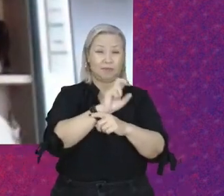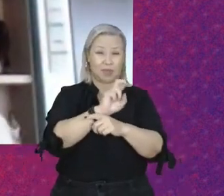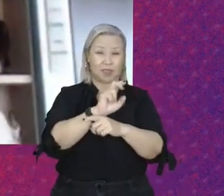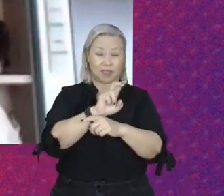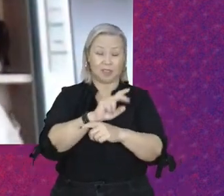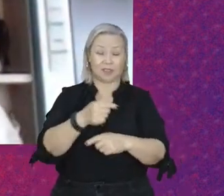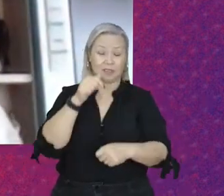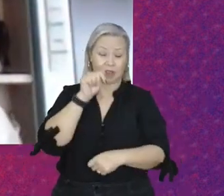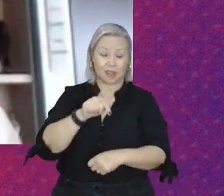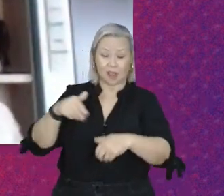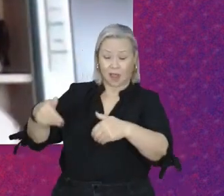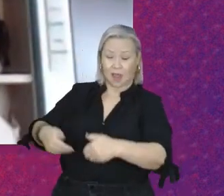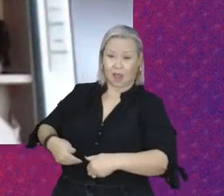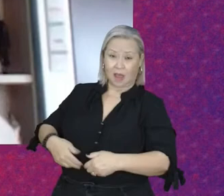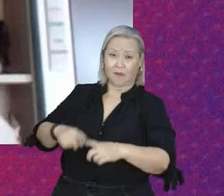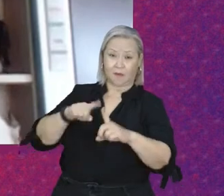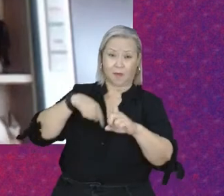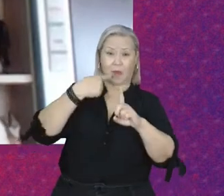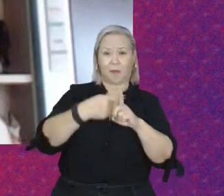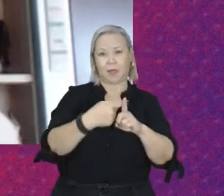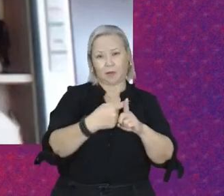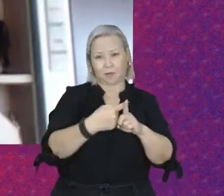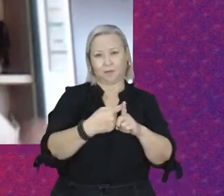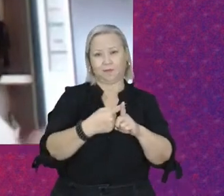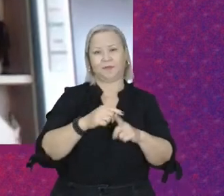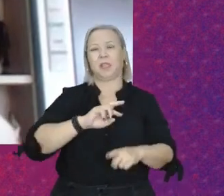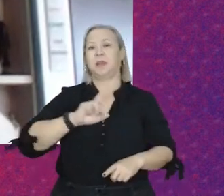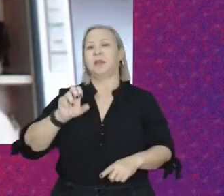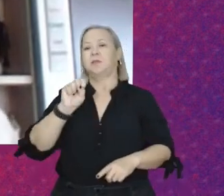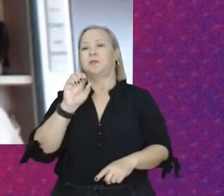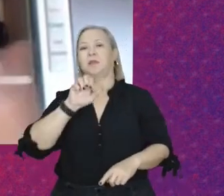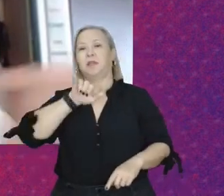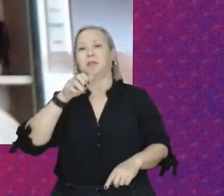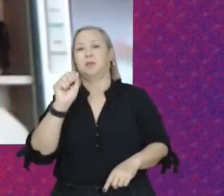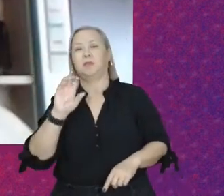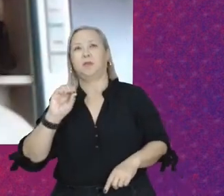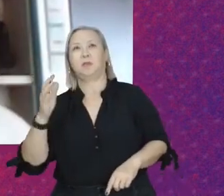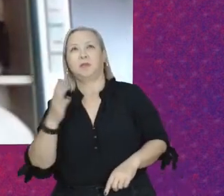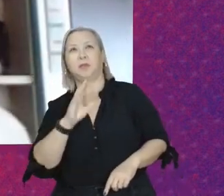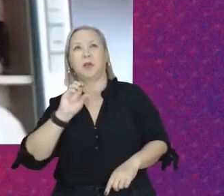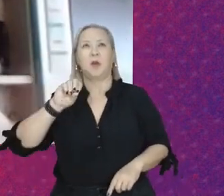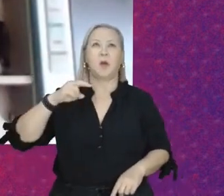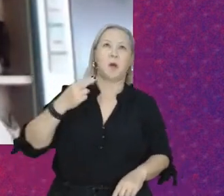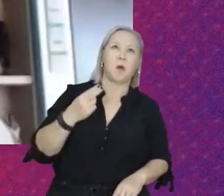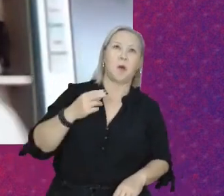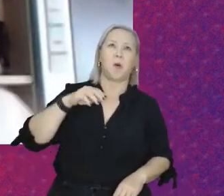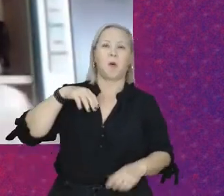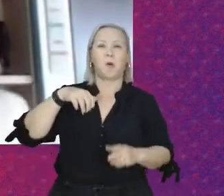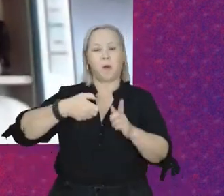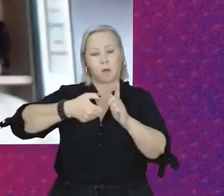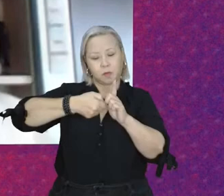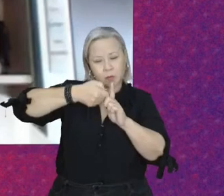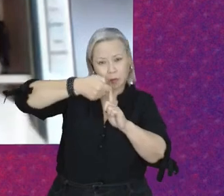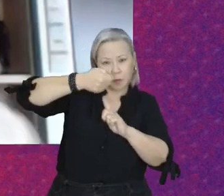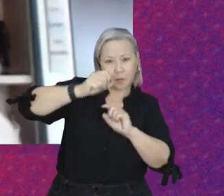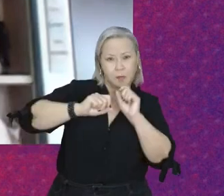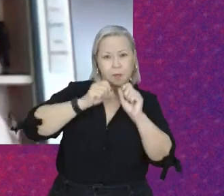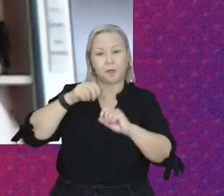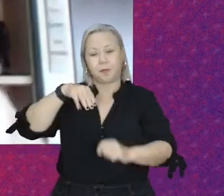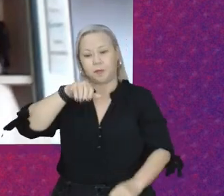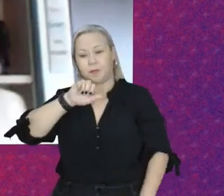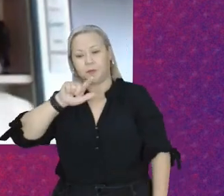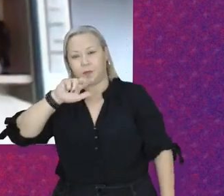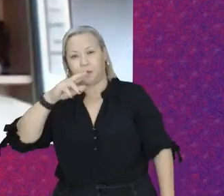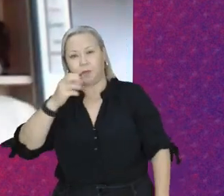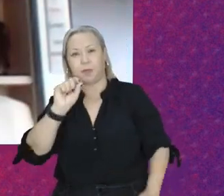aumentou. Então, veja, não é a soja ou milho ou essa área agrícola, né, do agronegócio que vai responder